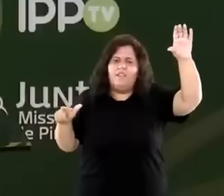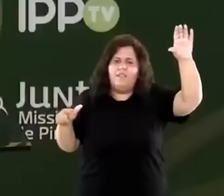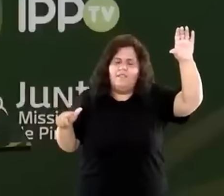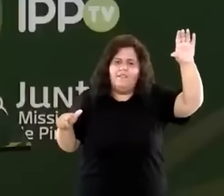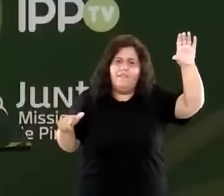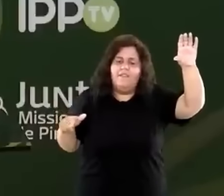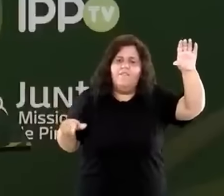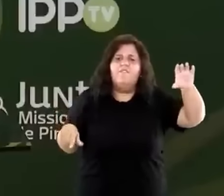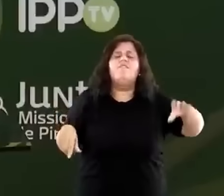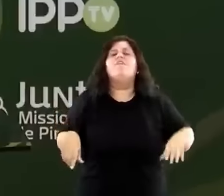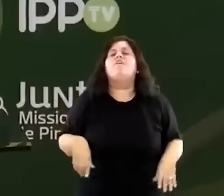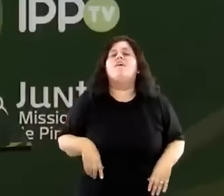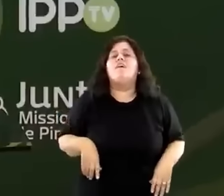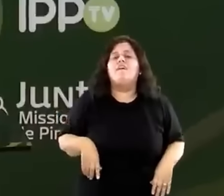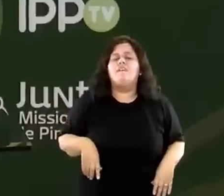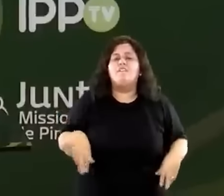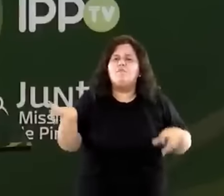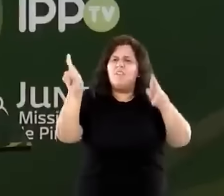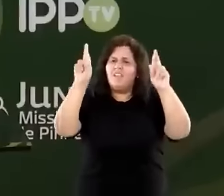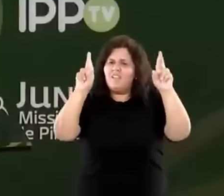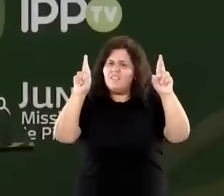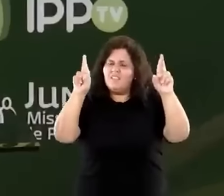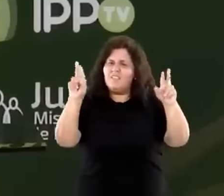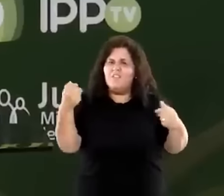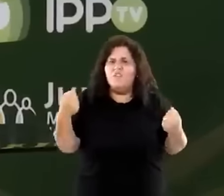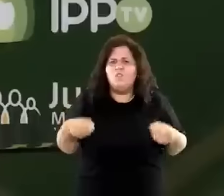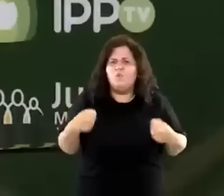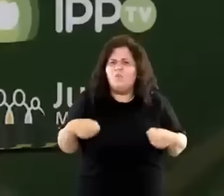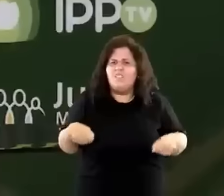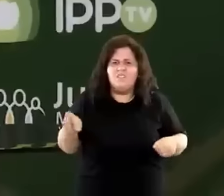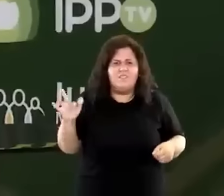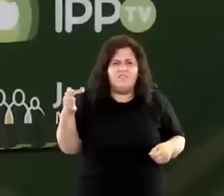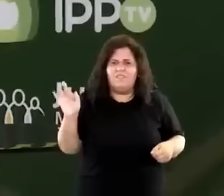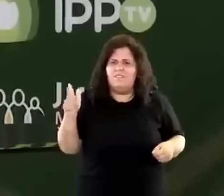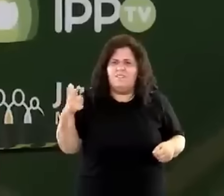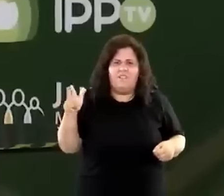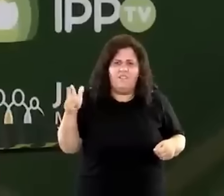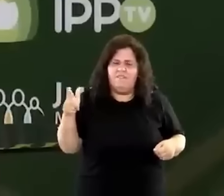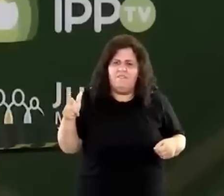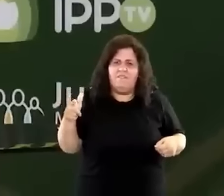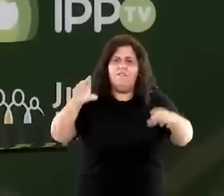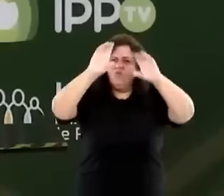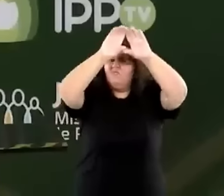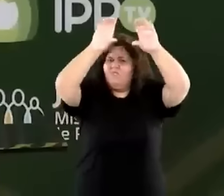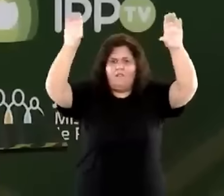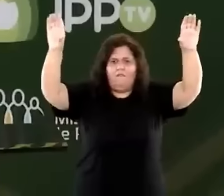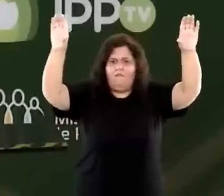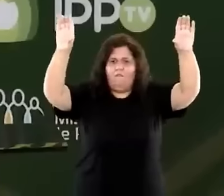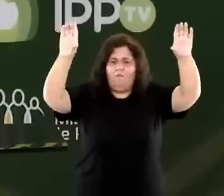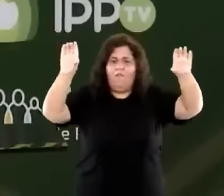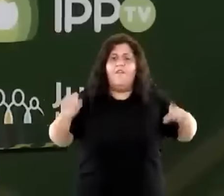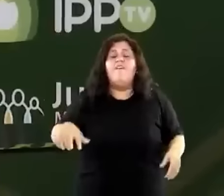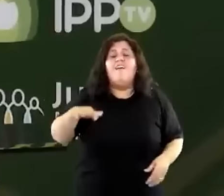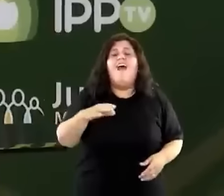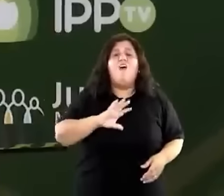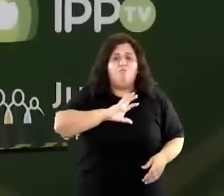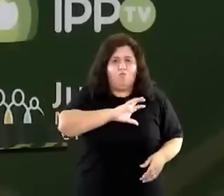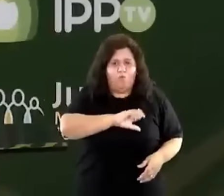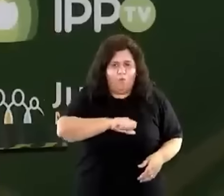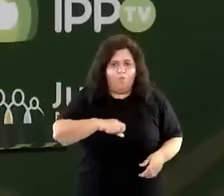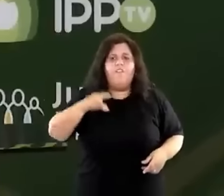quê amor aqui tem profecia tem pregação lá no céu não precisa ter